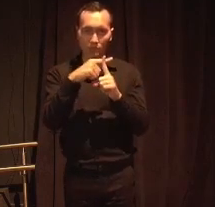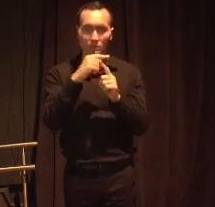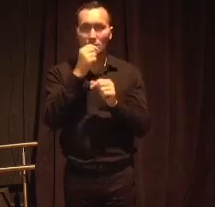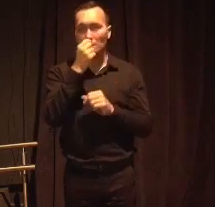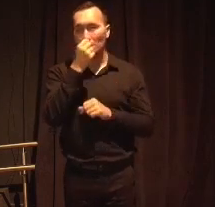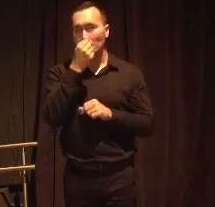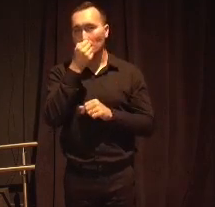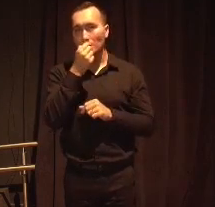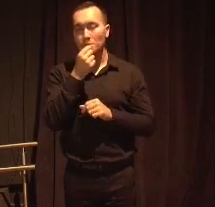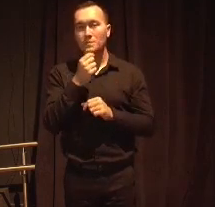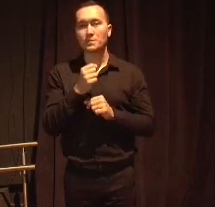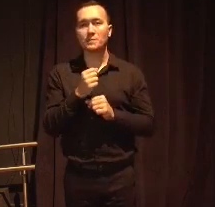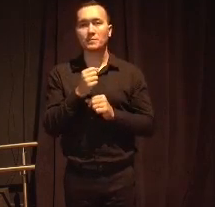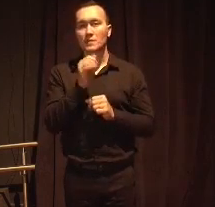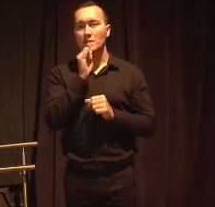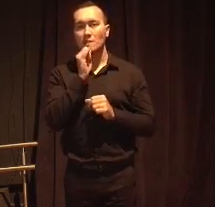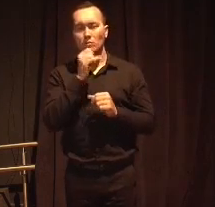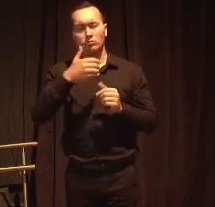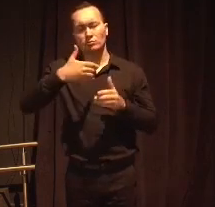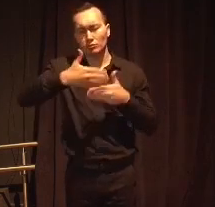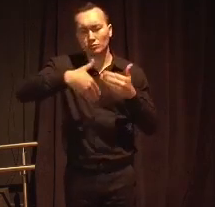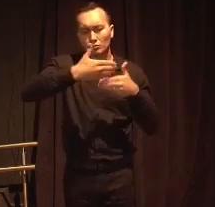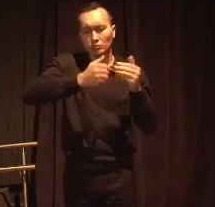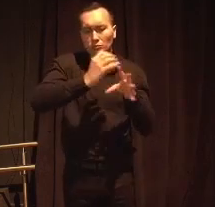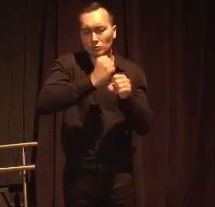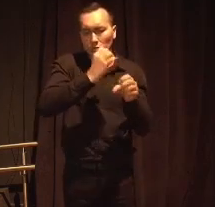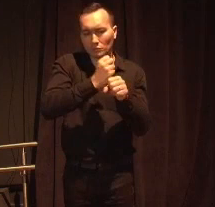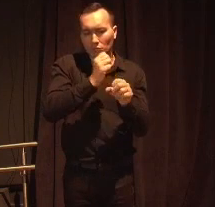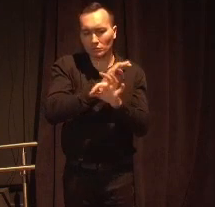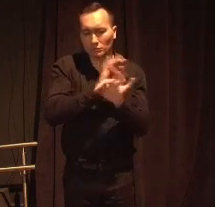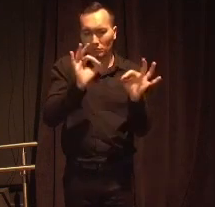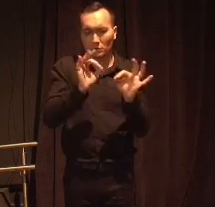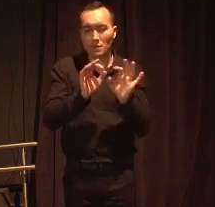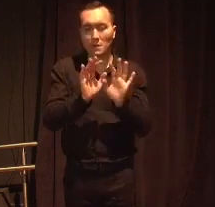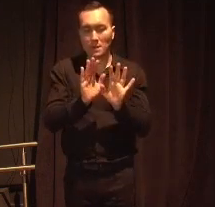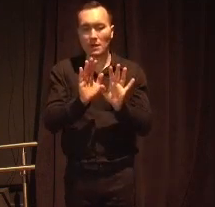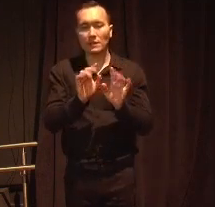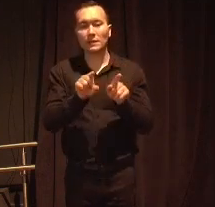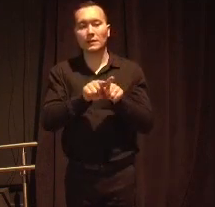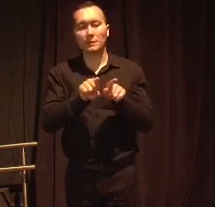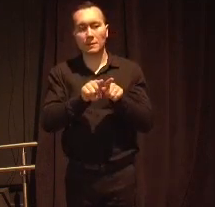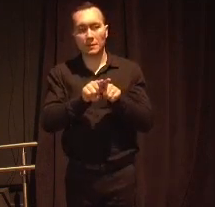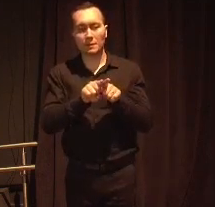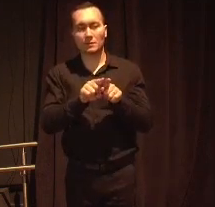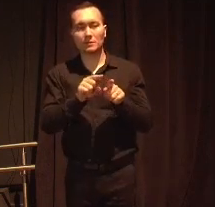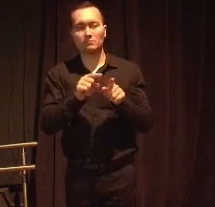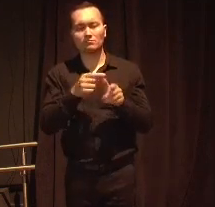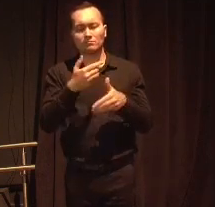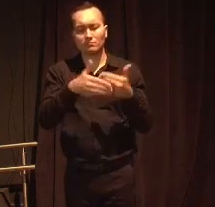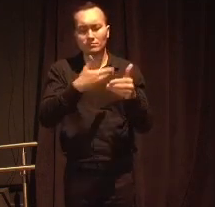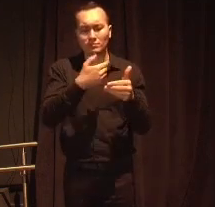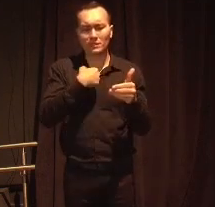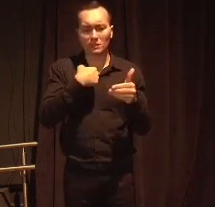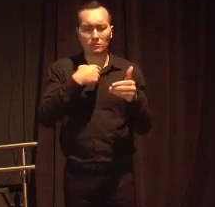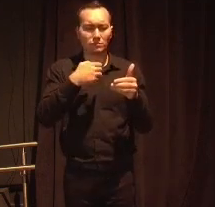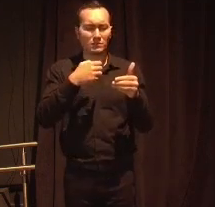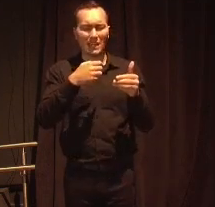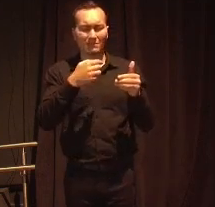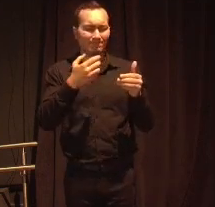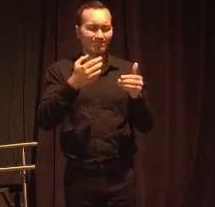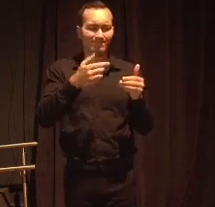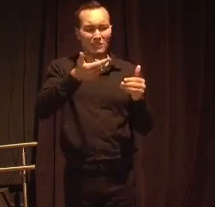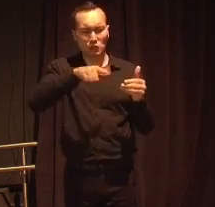que traga resultado de curto prazo, mas também pensando em como é que eu construo algo que depois eu não tenho que ficar destruindo o tempo todo, né?